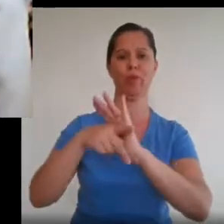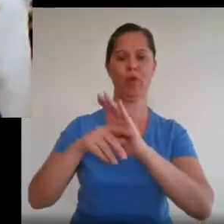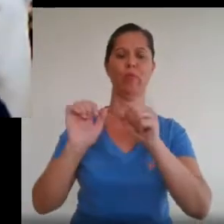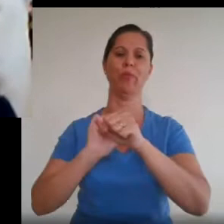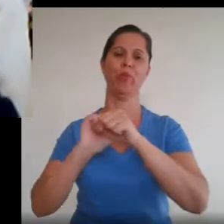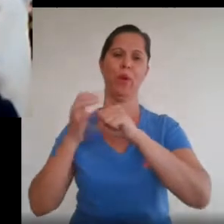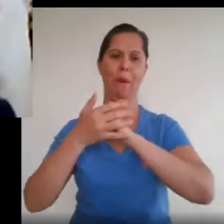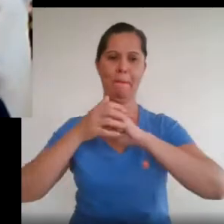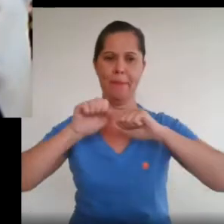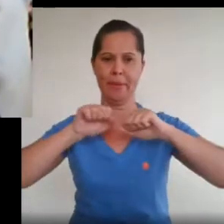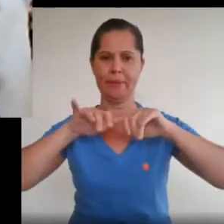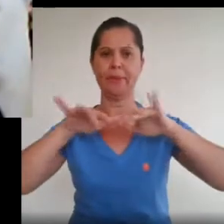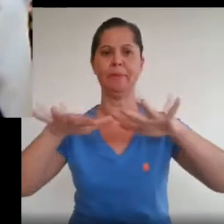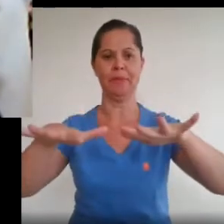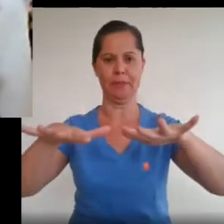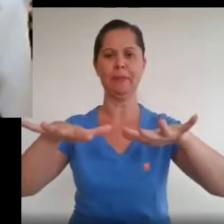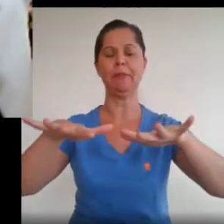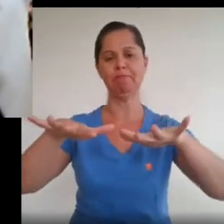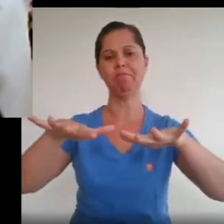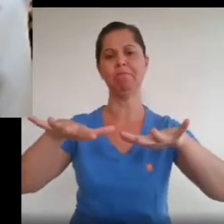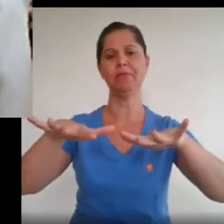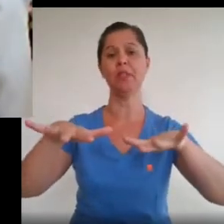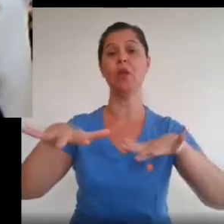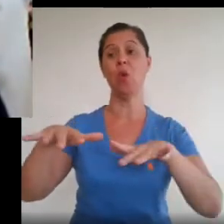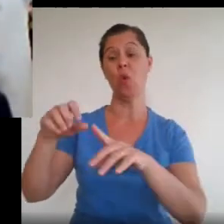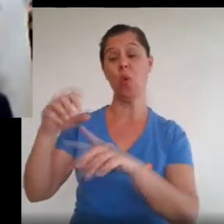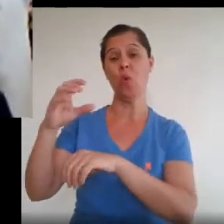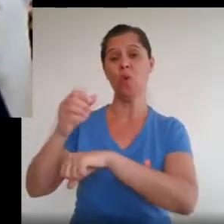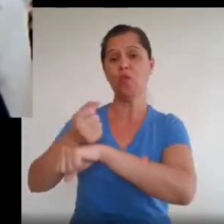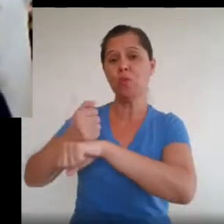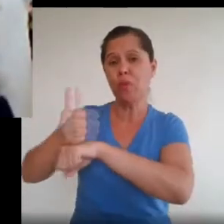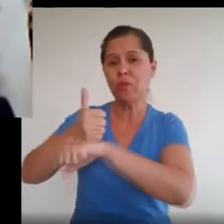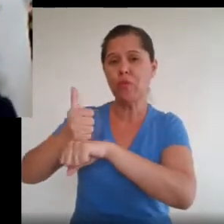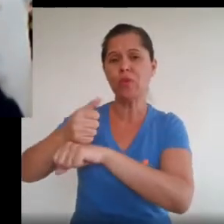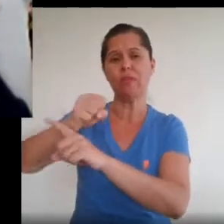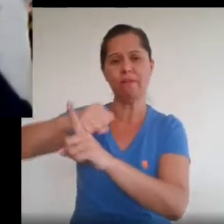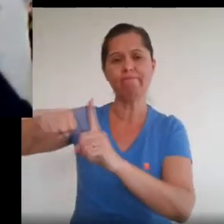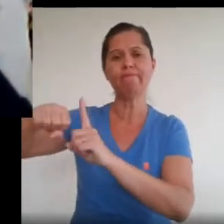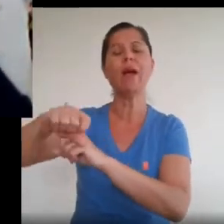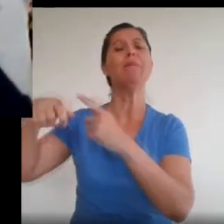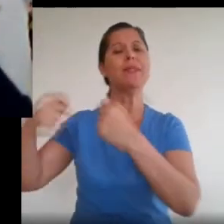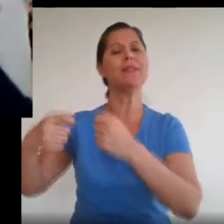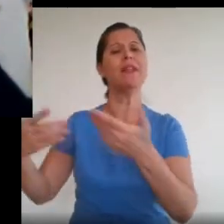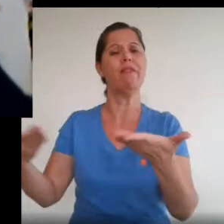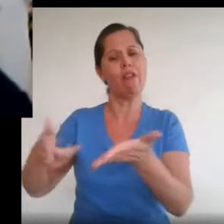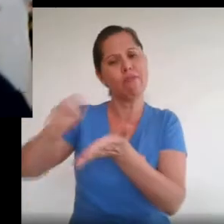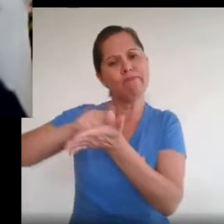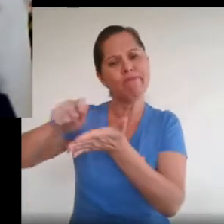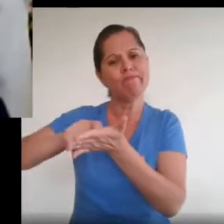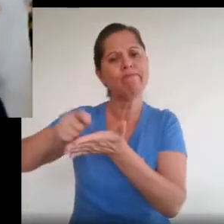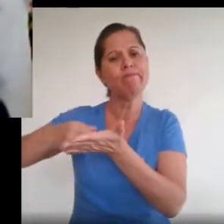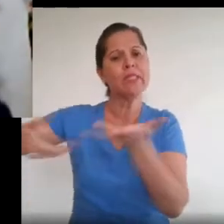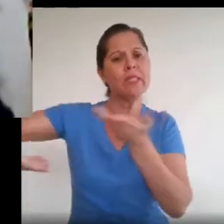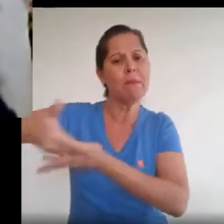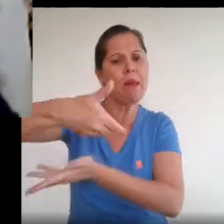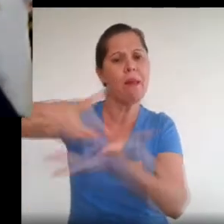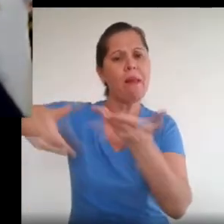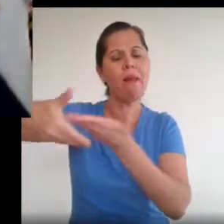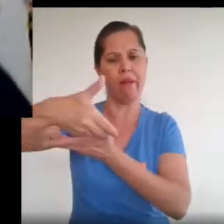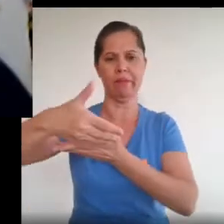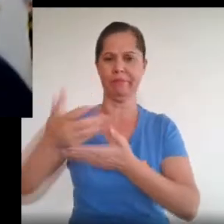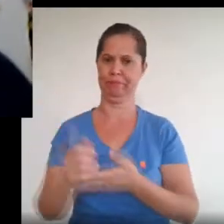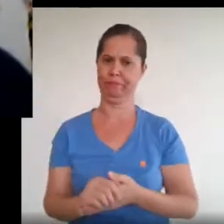pandemia, deveria estar prescrevendo e discutindo essas questões. E a